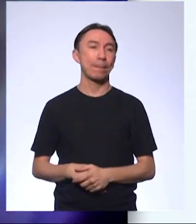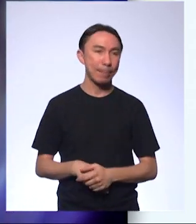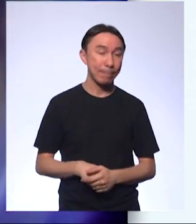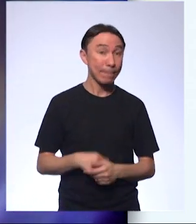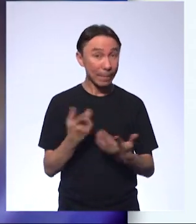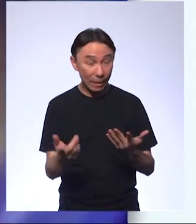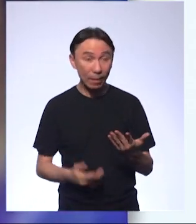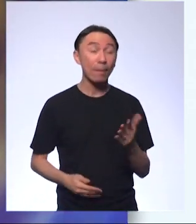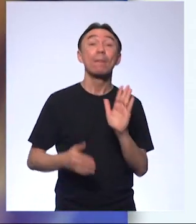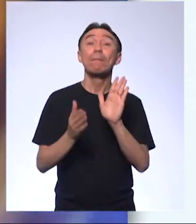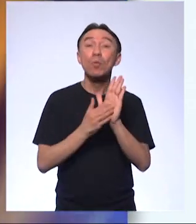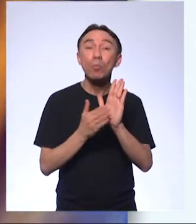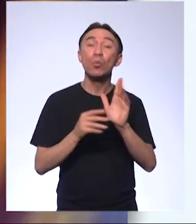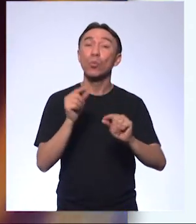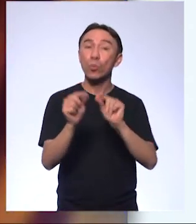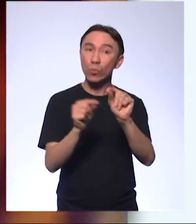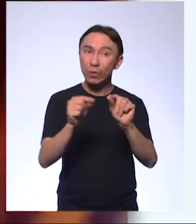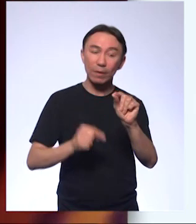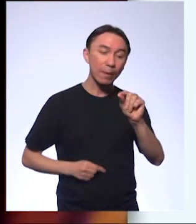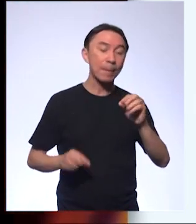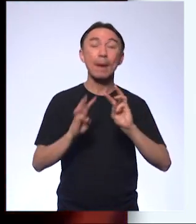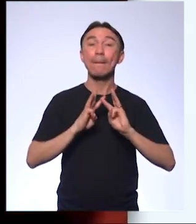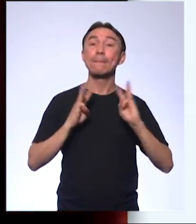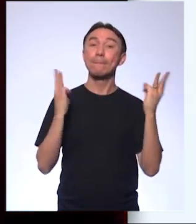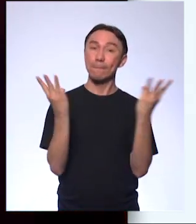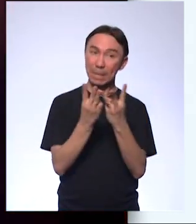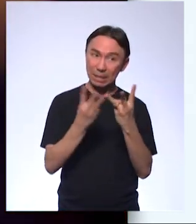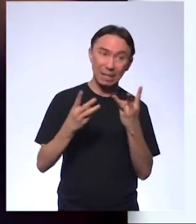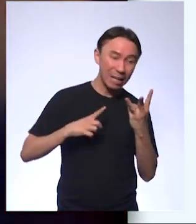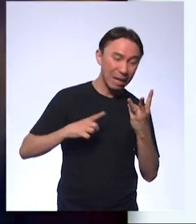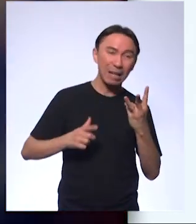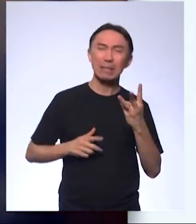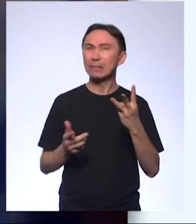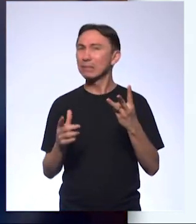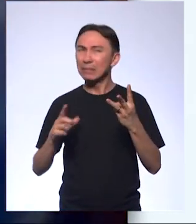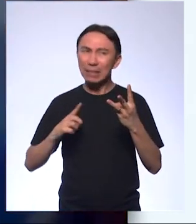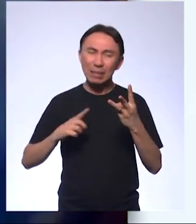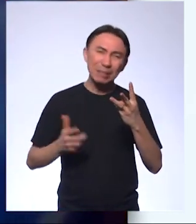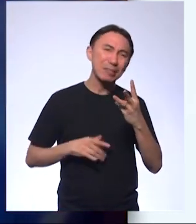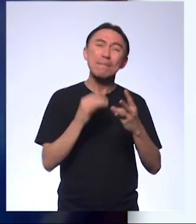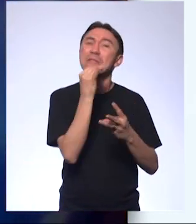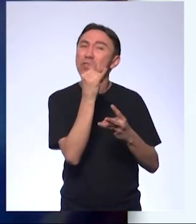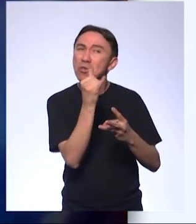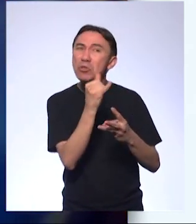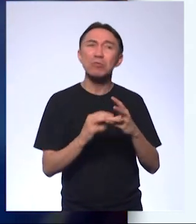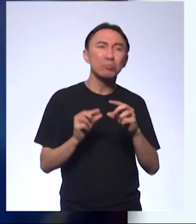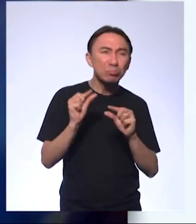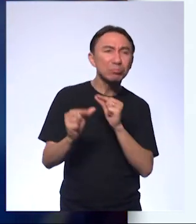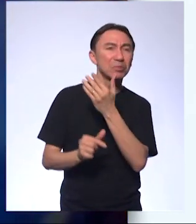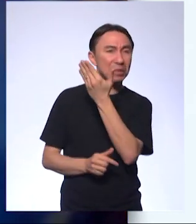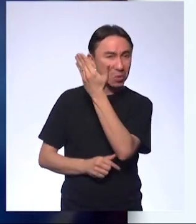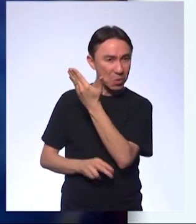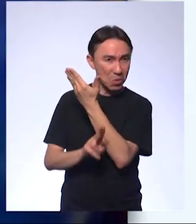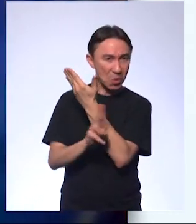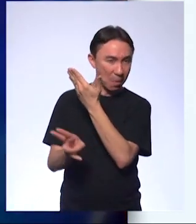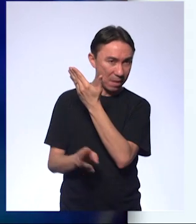microscópico poderia se comportar de outra maneira. E foi aí que ele achou a resposta para a estabilidade dos